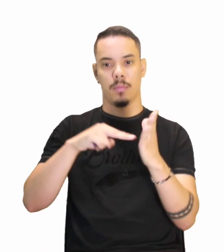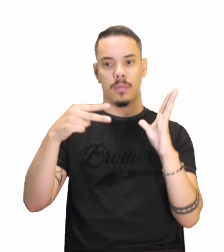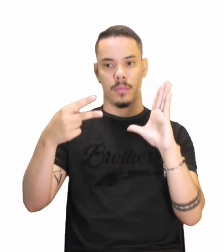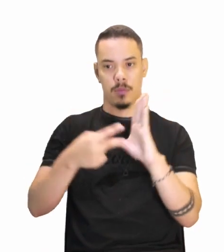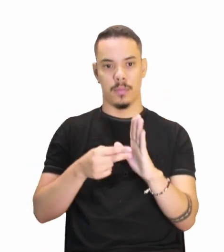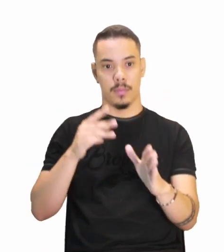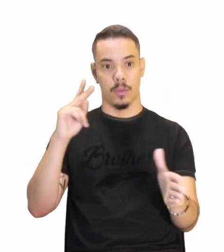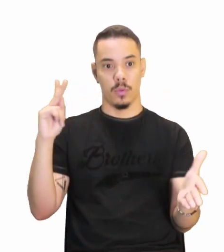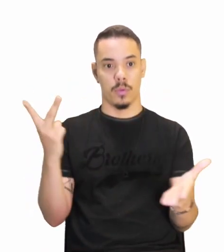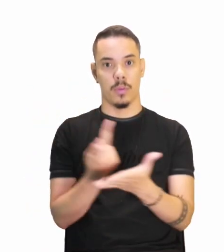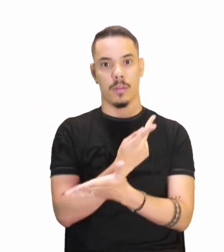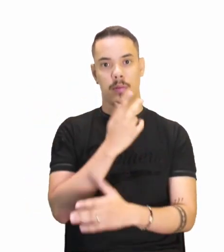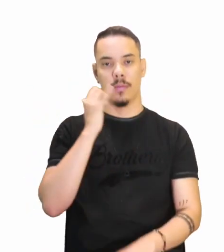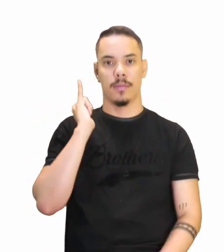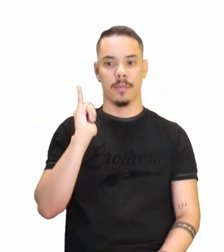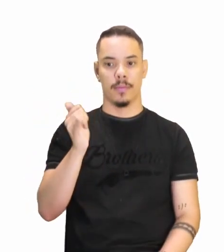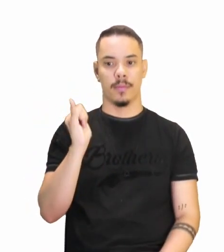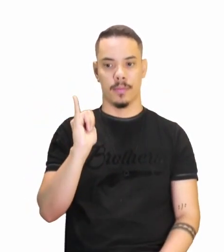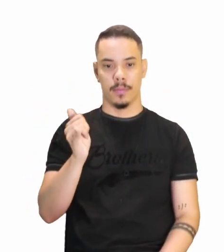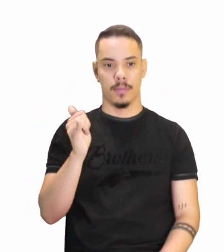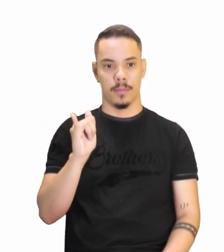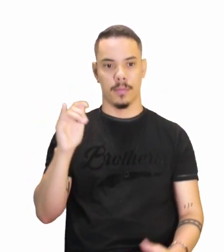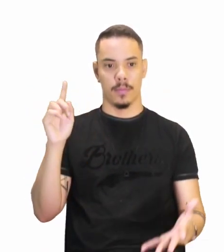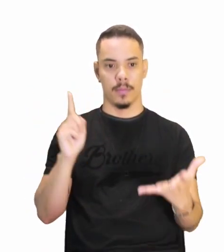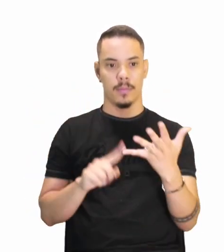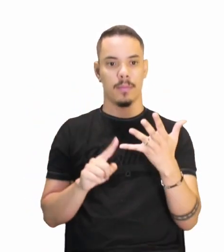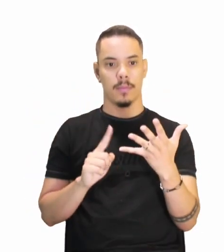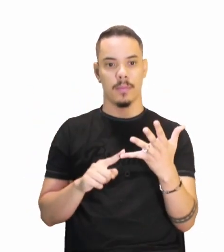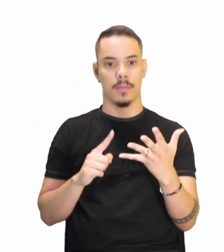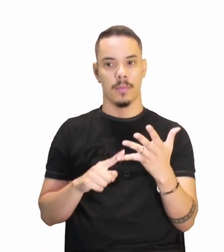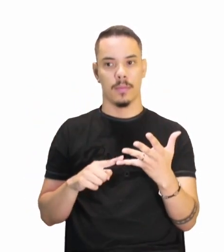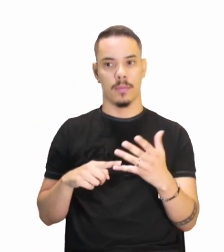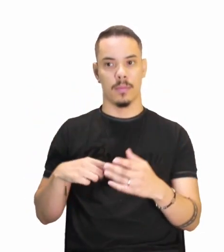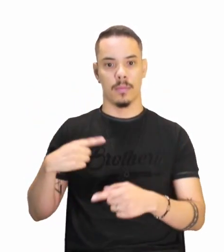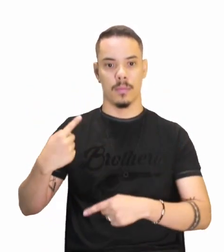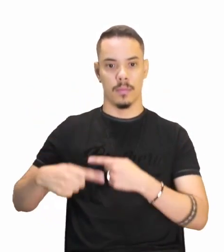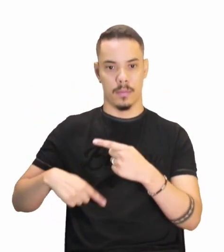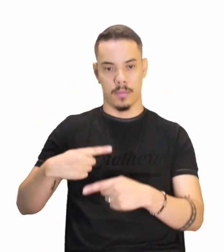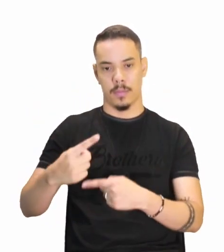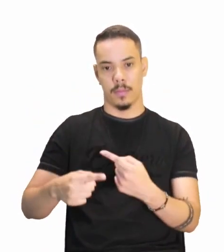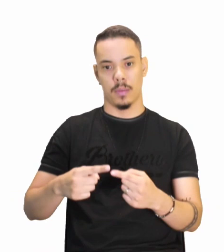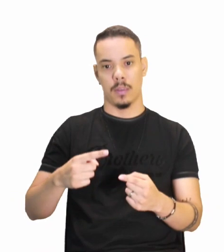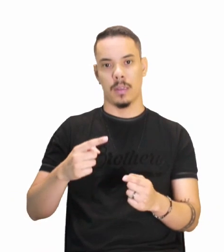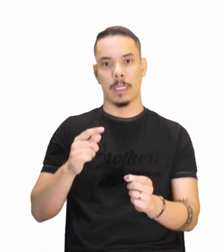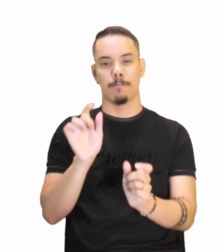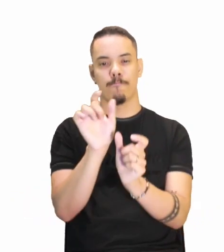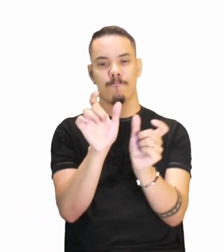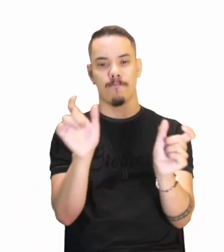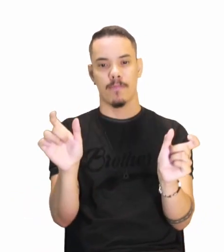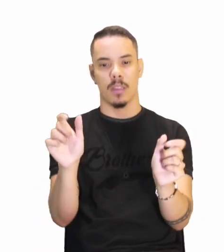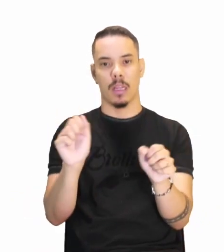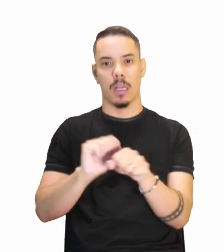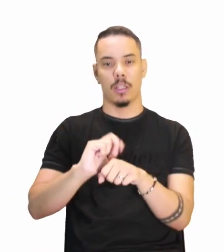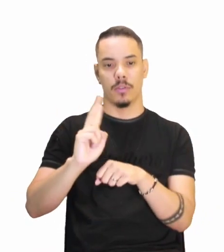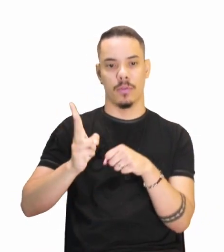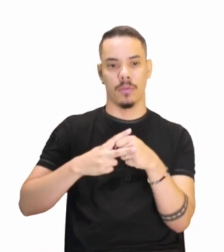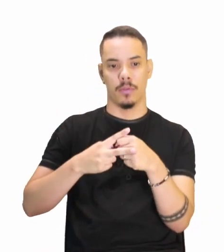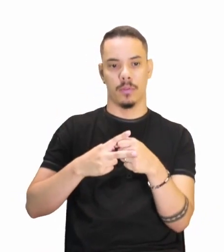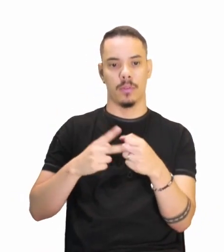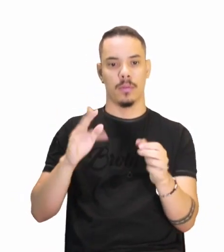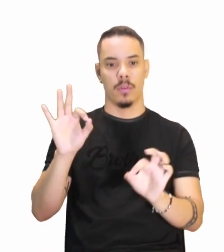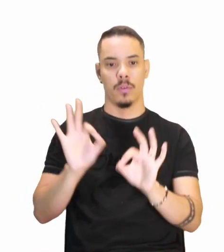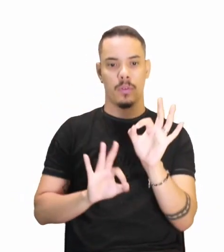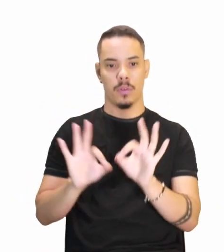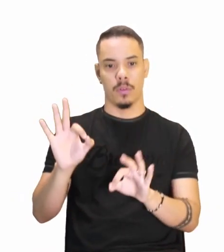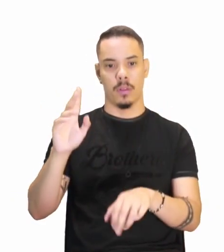os acontecimentos narrados e recorrência de expressões adverbiais e